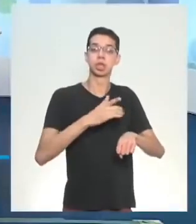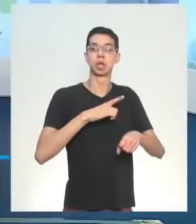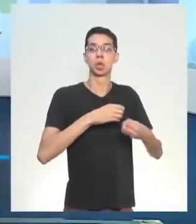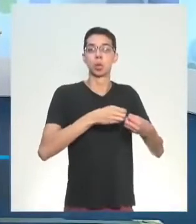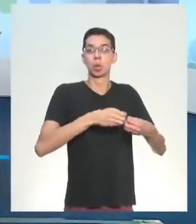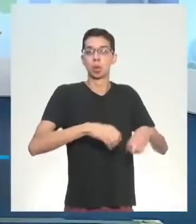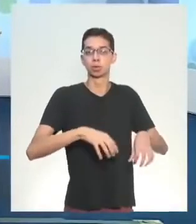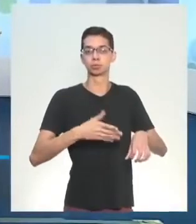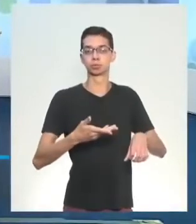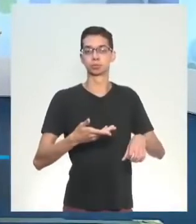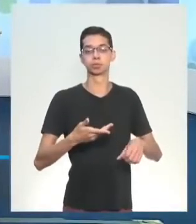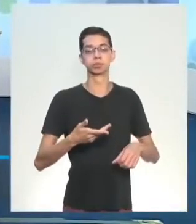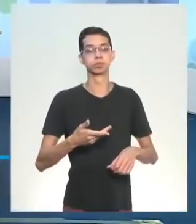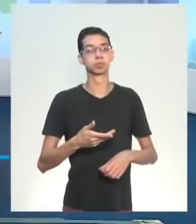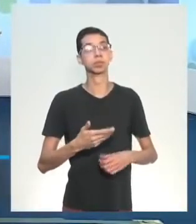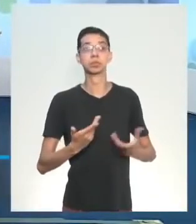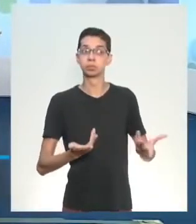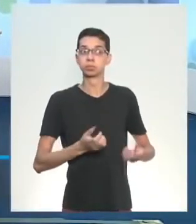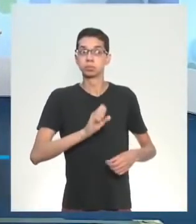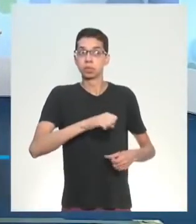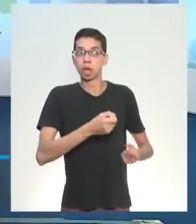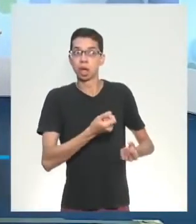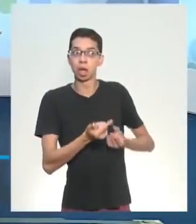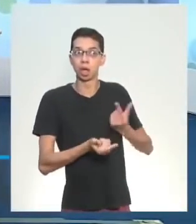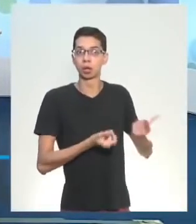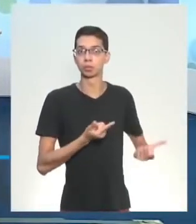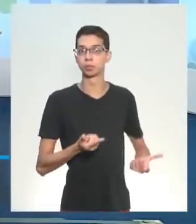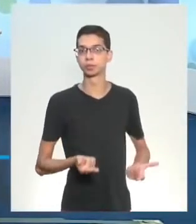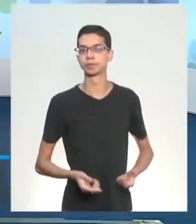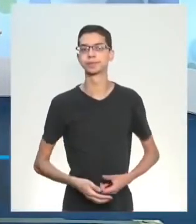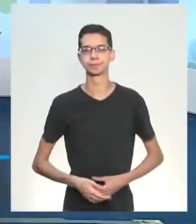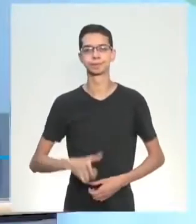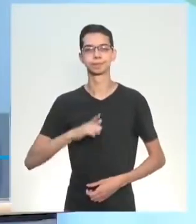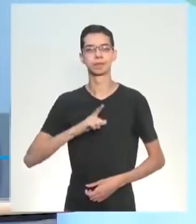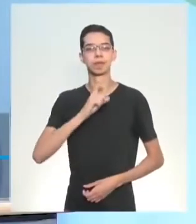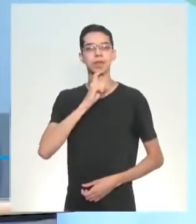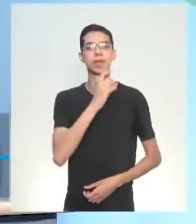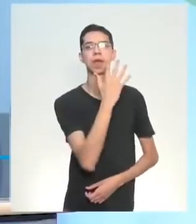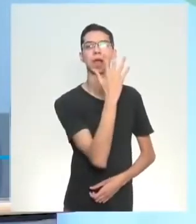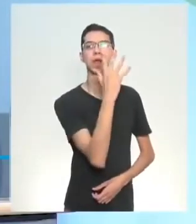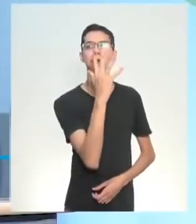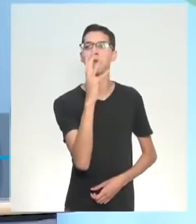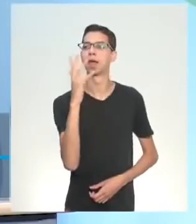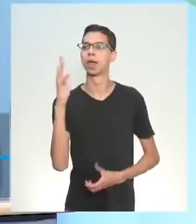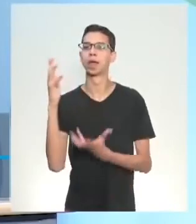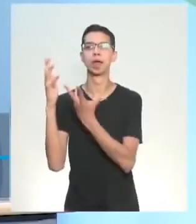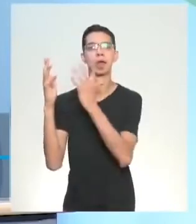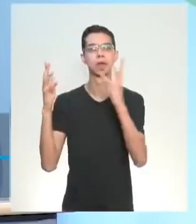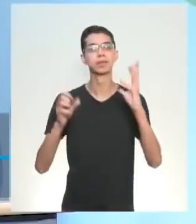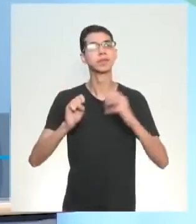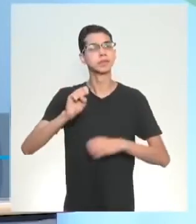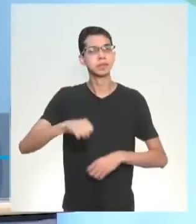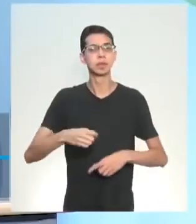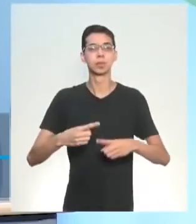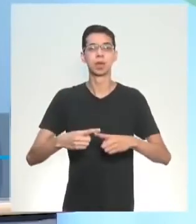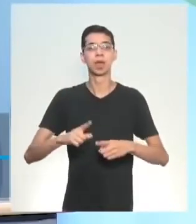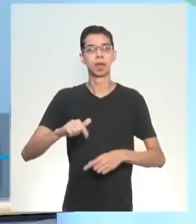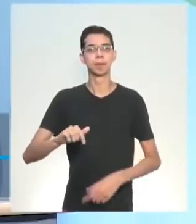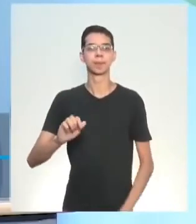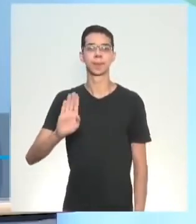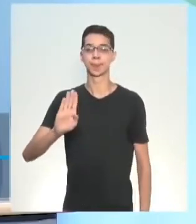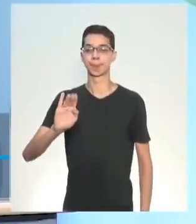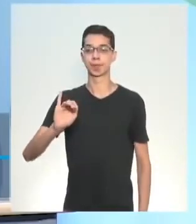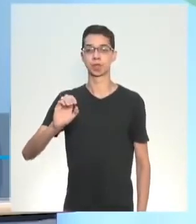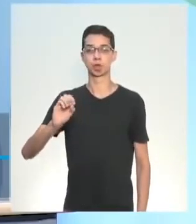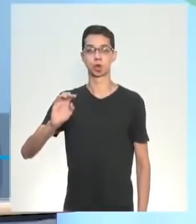sim. Muito Depois, bem. Vamos ver aqui. Árvores. Sim, é o conjunto de seres bióticos e abióticos que o ser humano